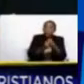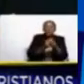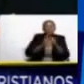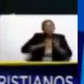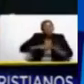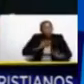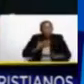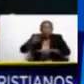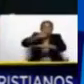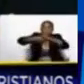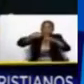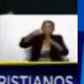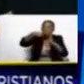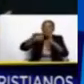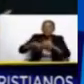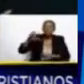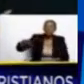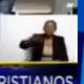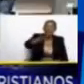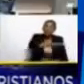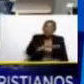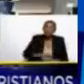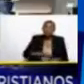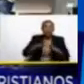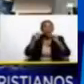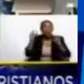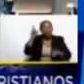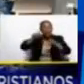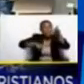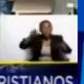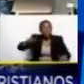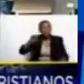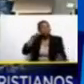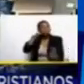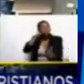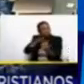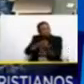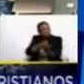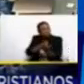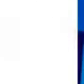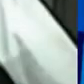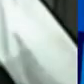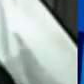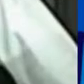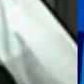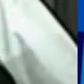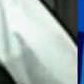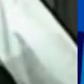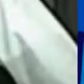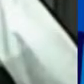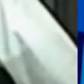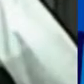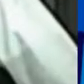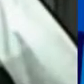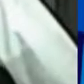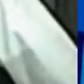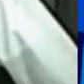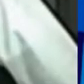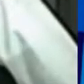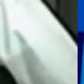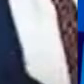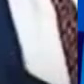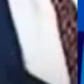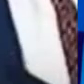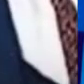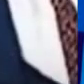não precisa disso vai lá e faz né o Brasil até se acostumou né no sentido de estado a só eleger presidente que